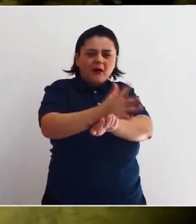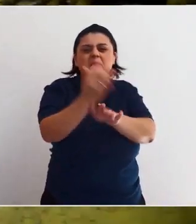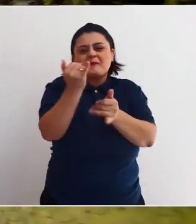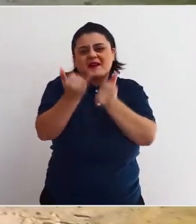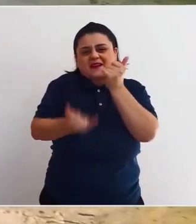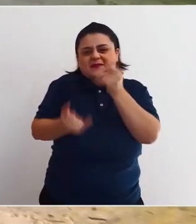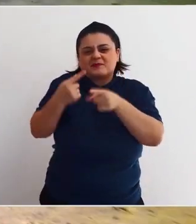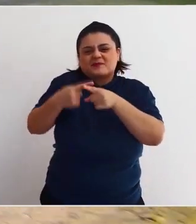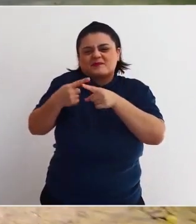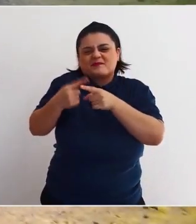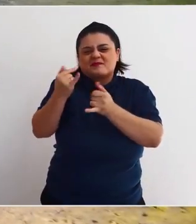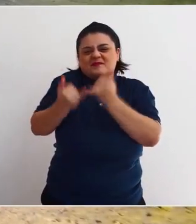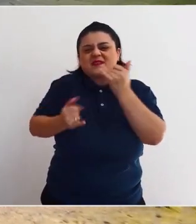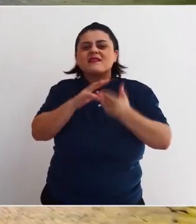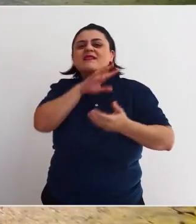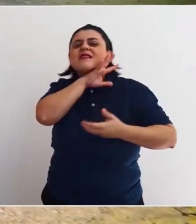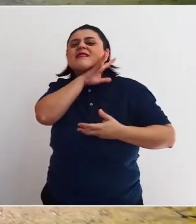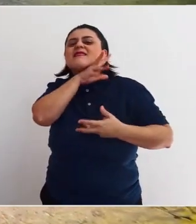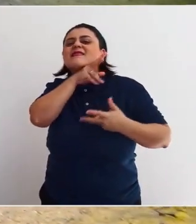peixe-leão.